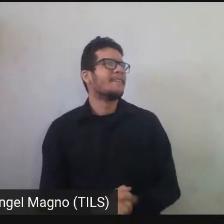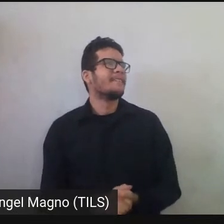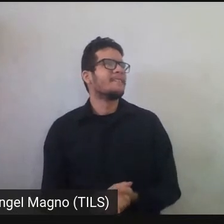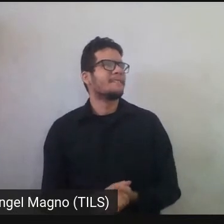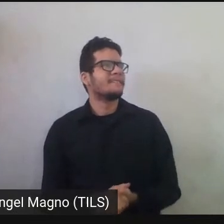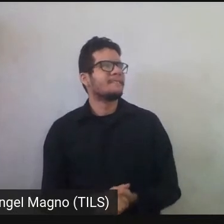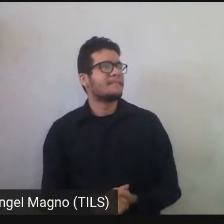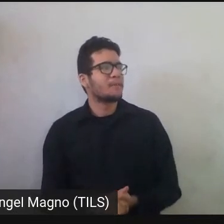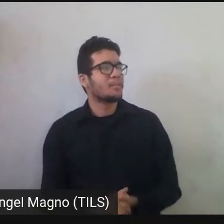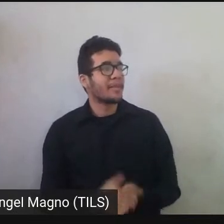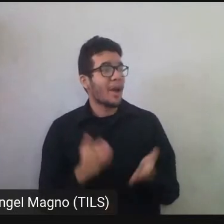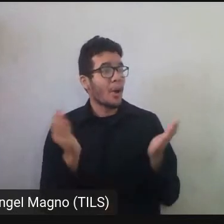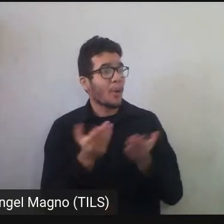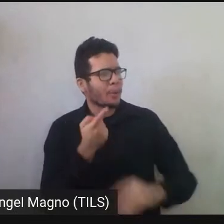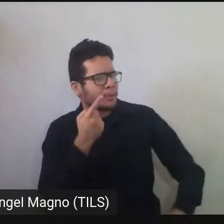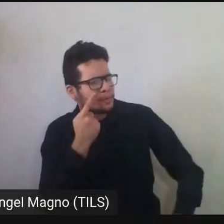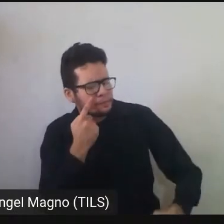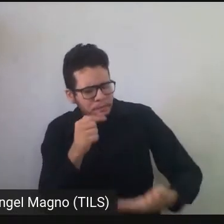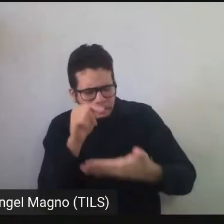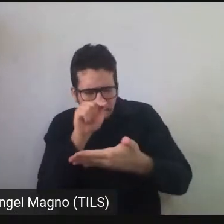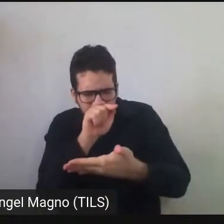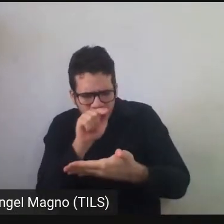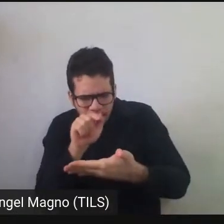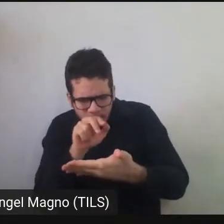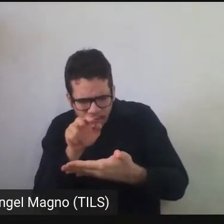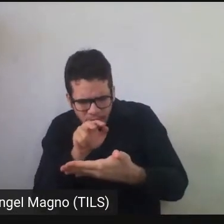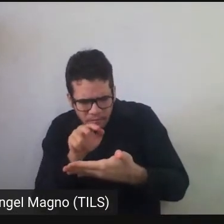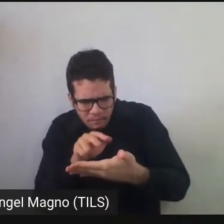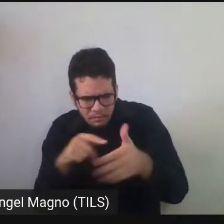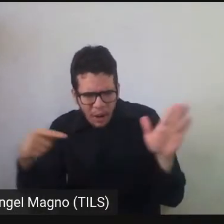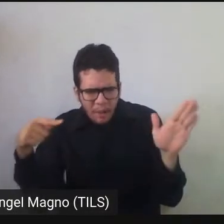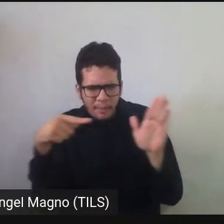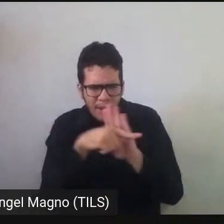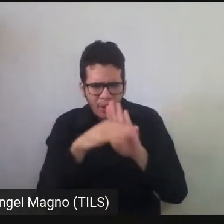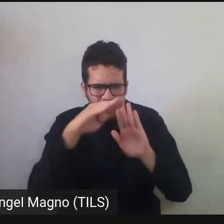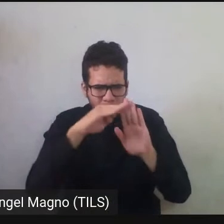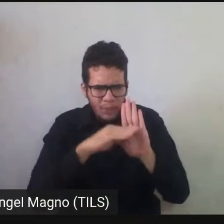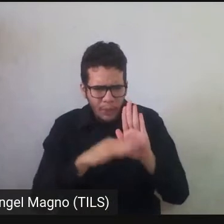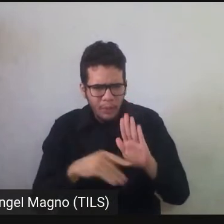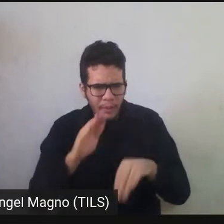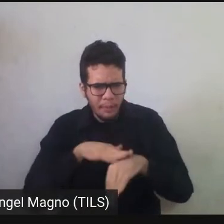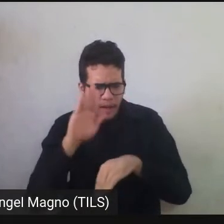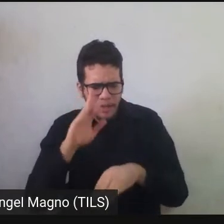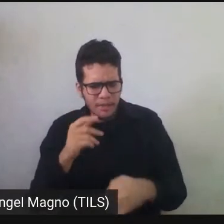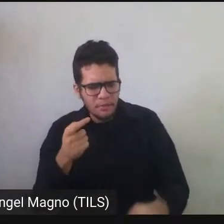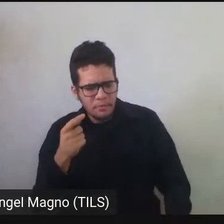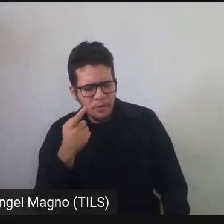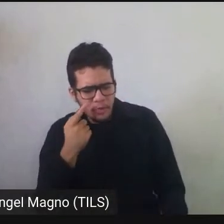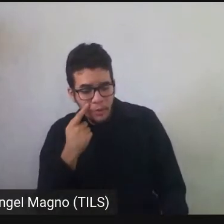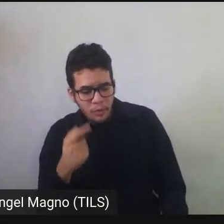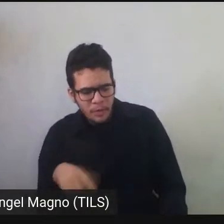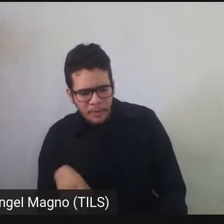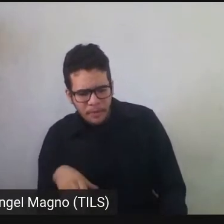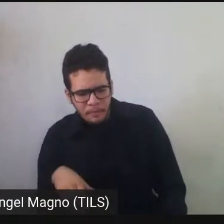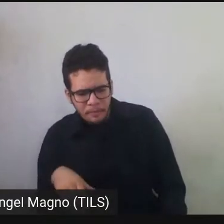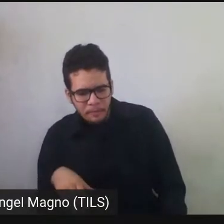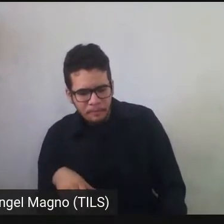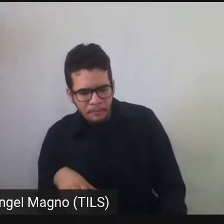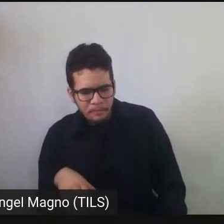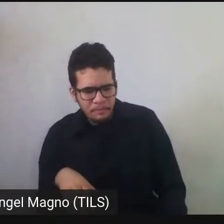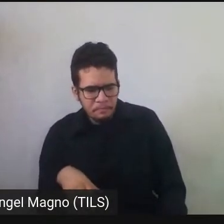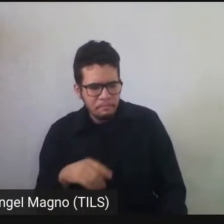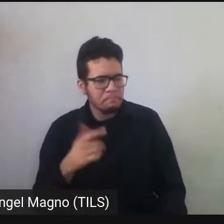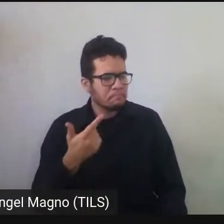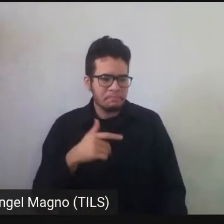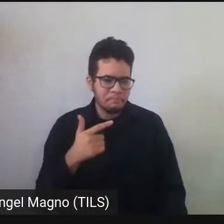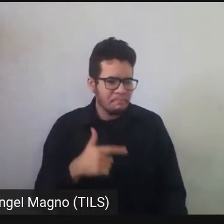vou ver aqui se tem mais alguma outra pergunta mas eu acredito que não tem mais são comentários mesmo